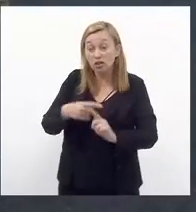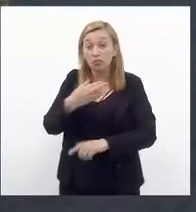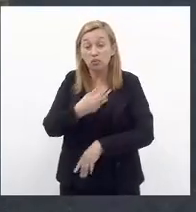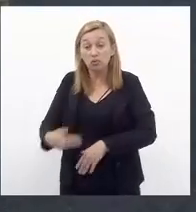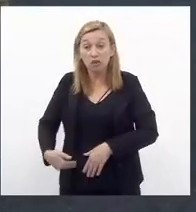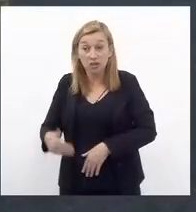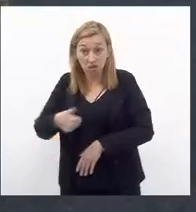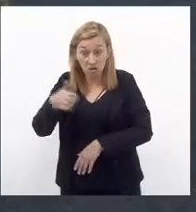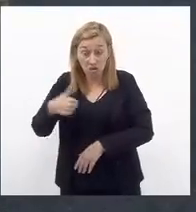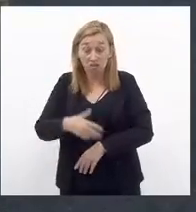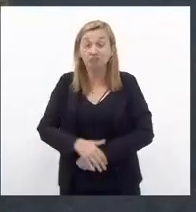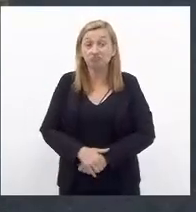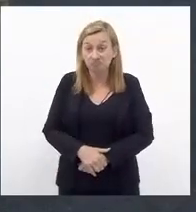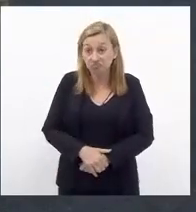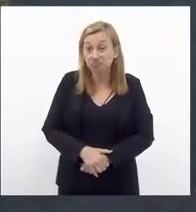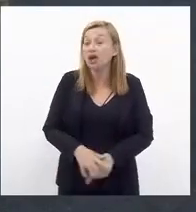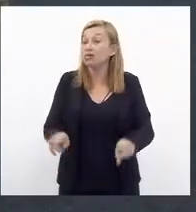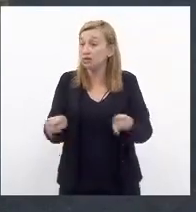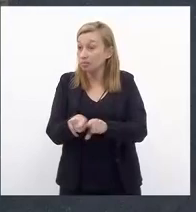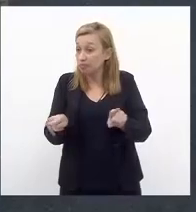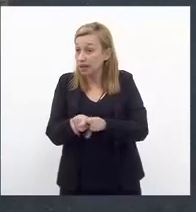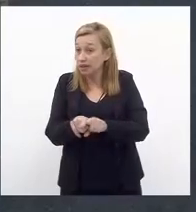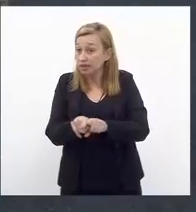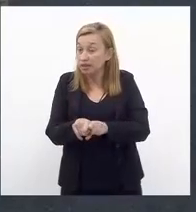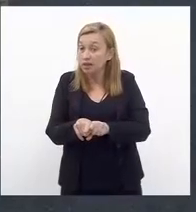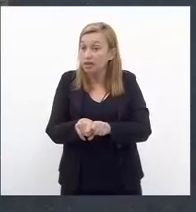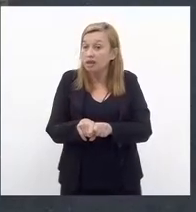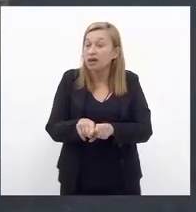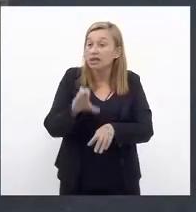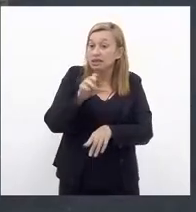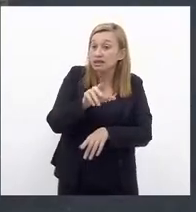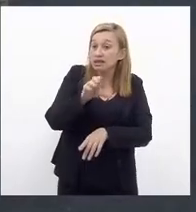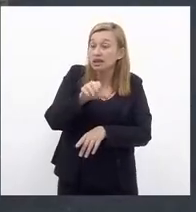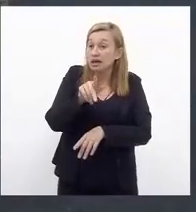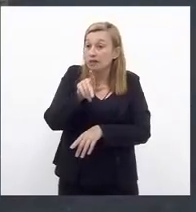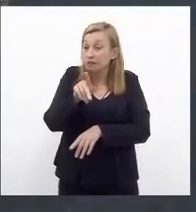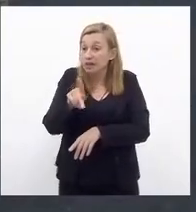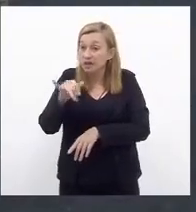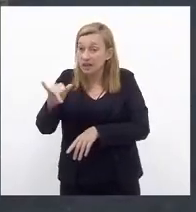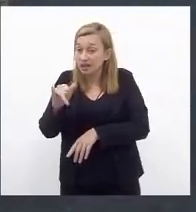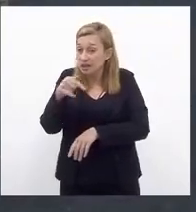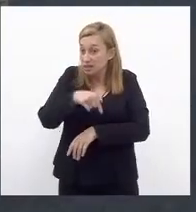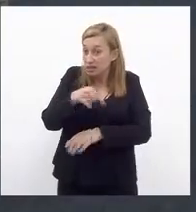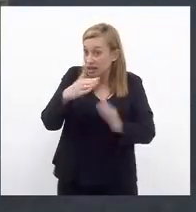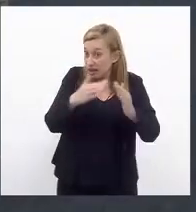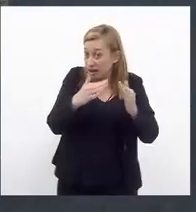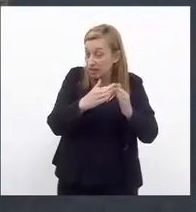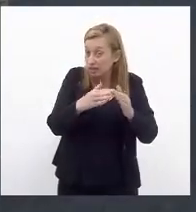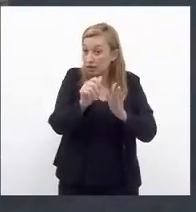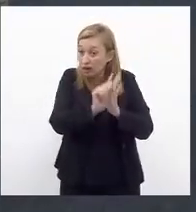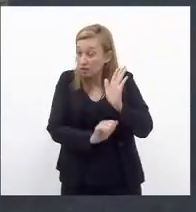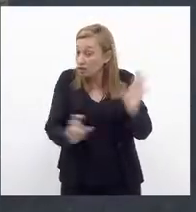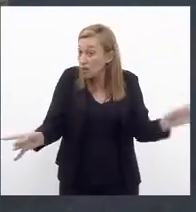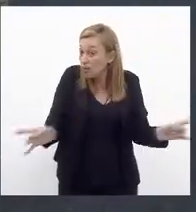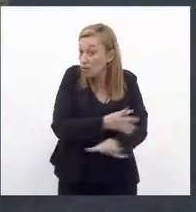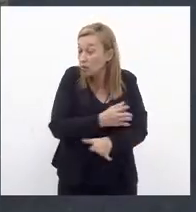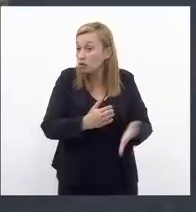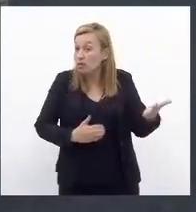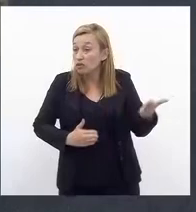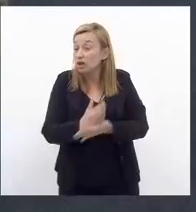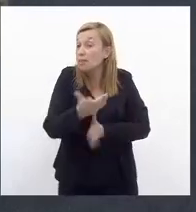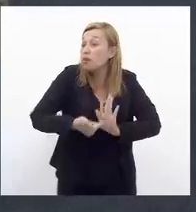mais estruturantes e também presidiu uma CPI nessa casa cujo relatório está pronto para voltar